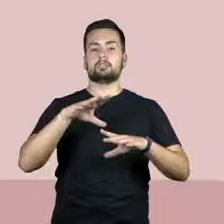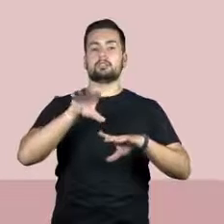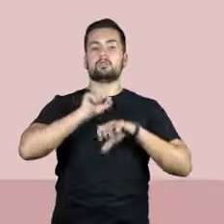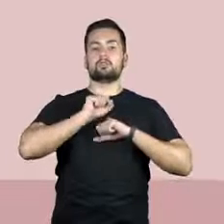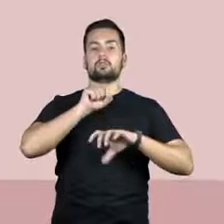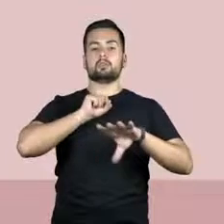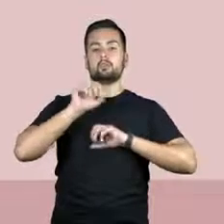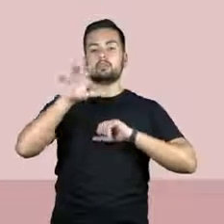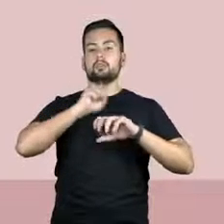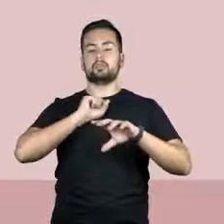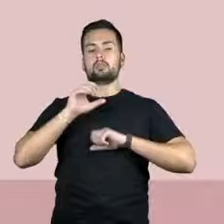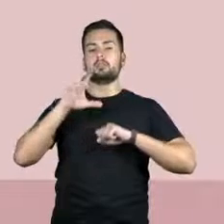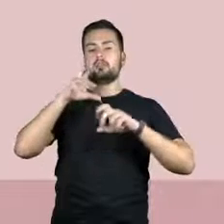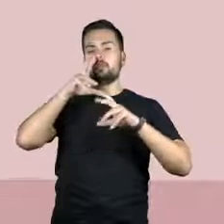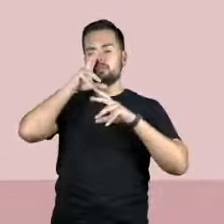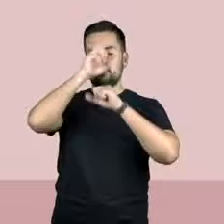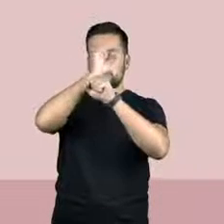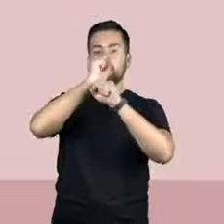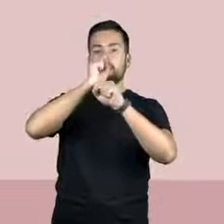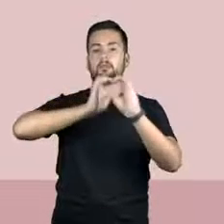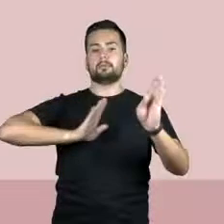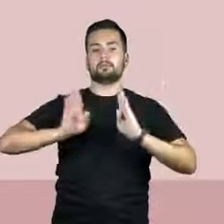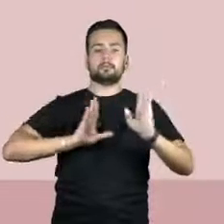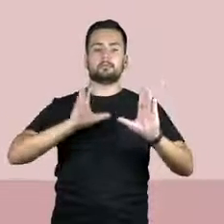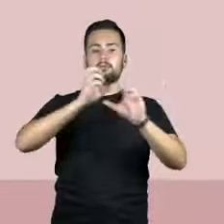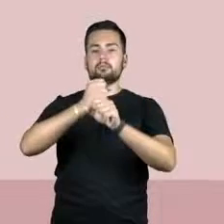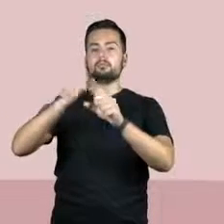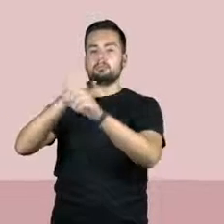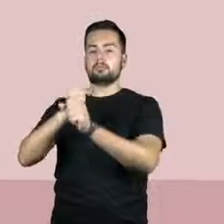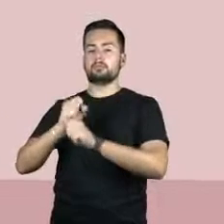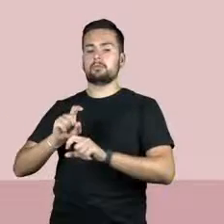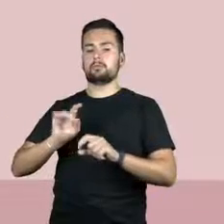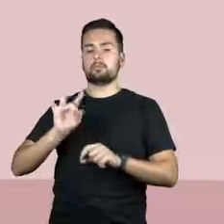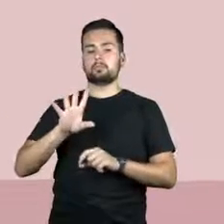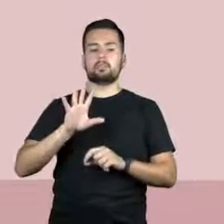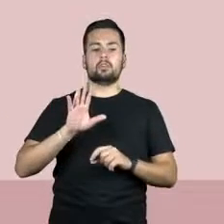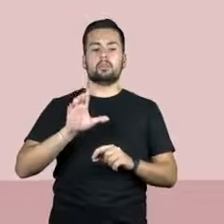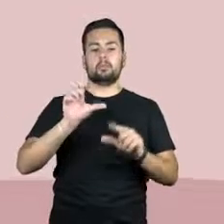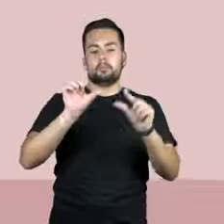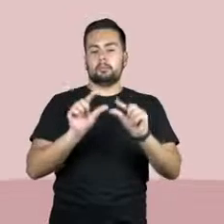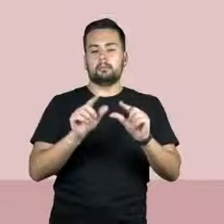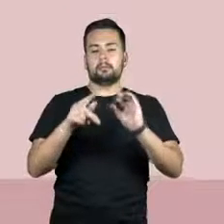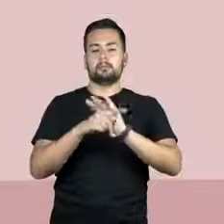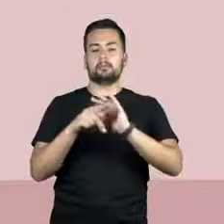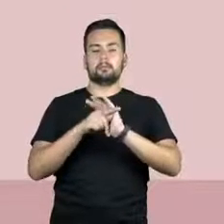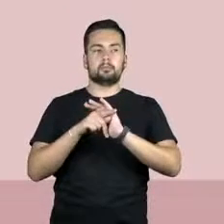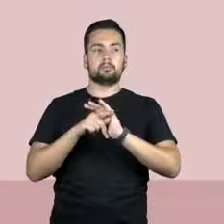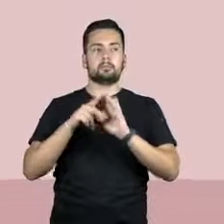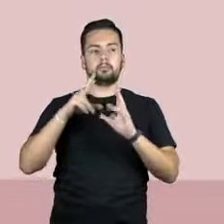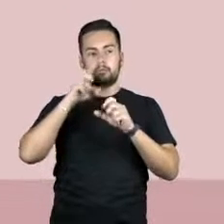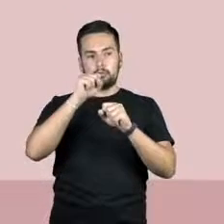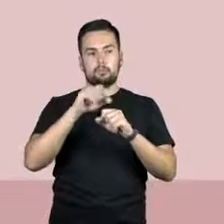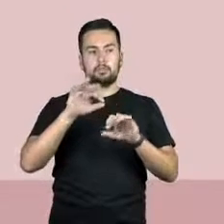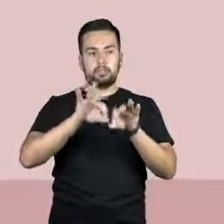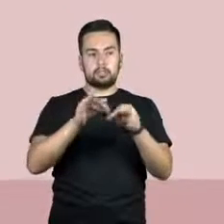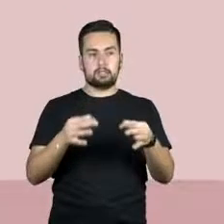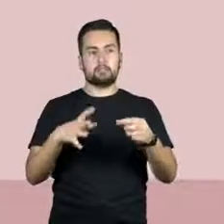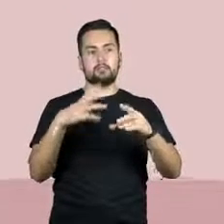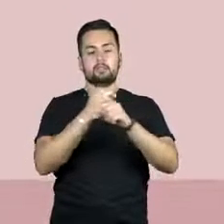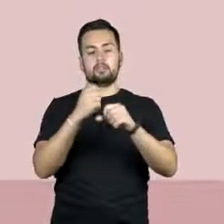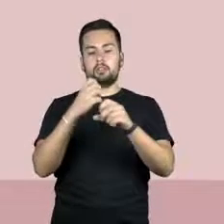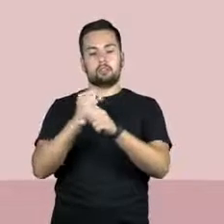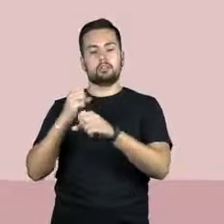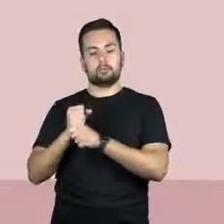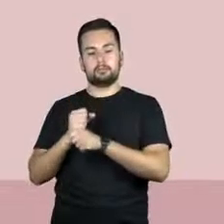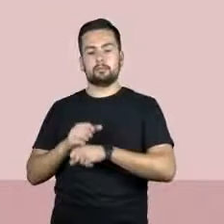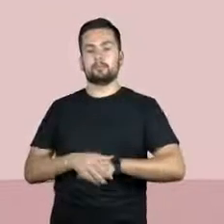pode entender aqui como um cálculo de momentos. Né? Na verdade, é só um braço da força em relação vezes a força. Né? Então, é bem simples de ser calculado isso.